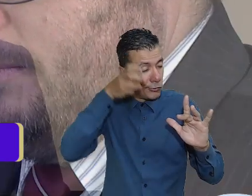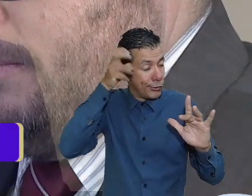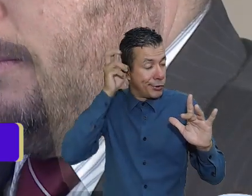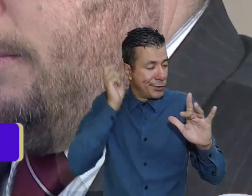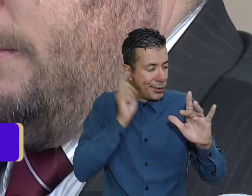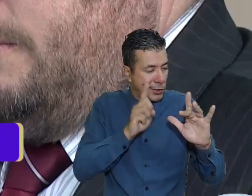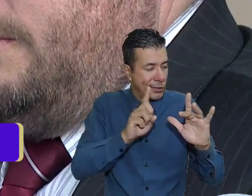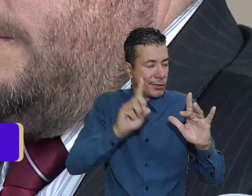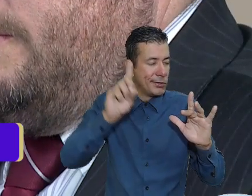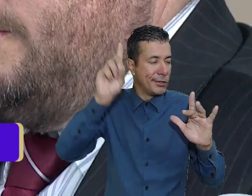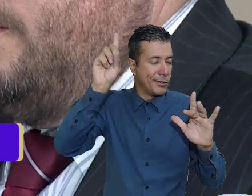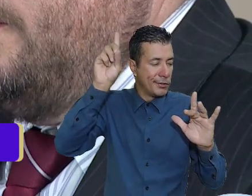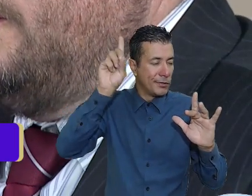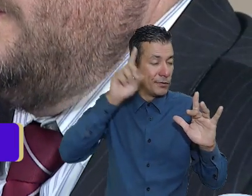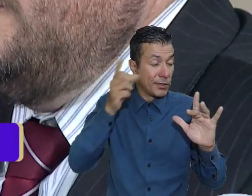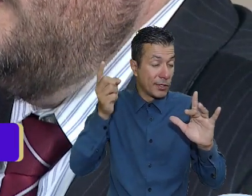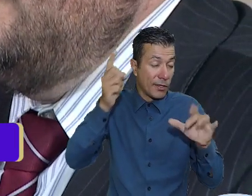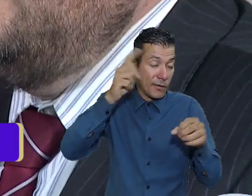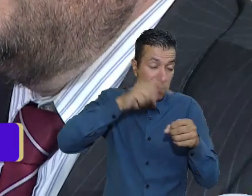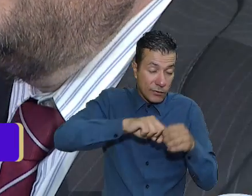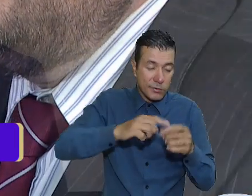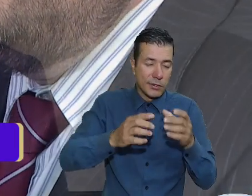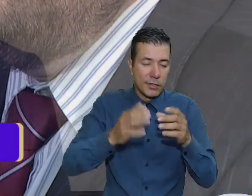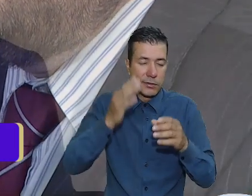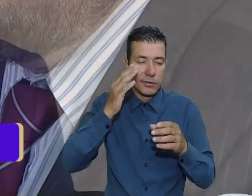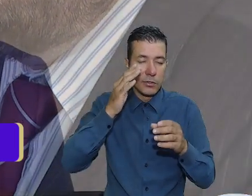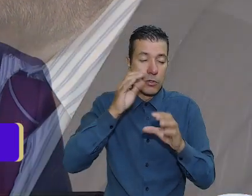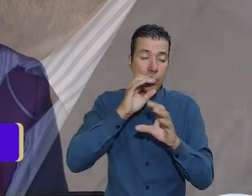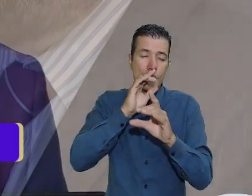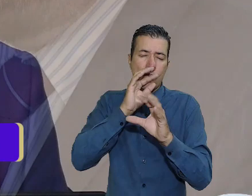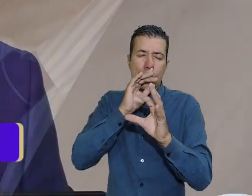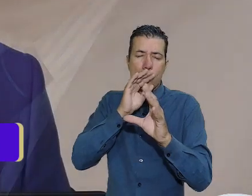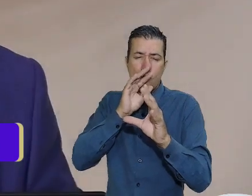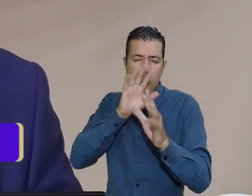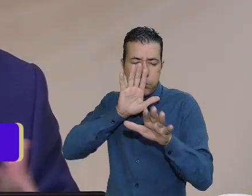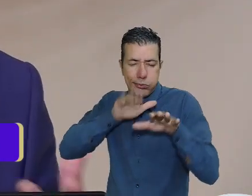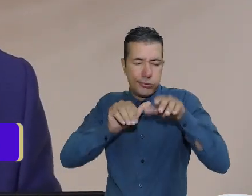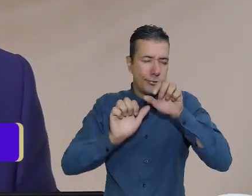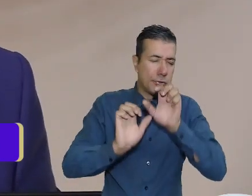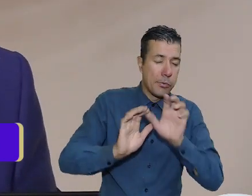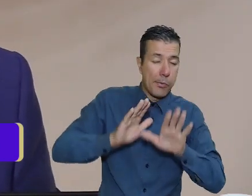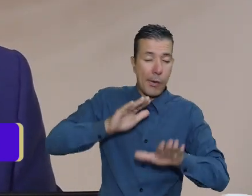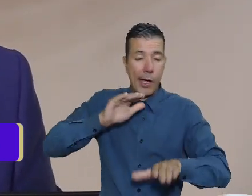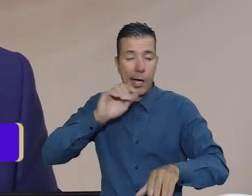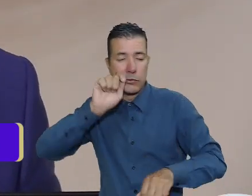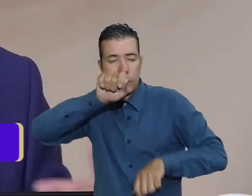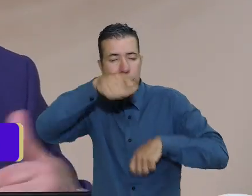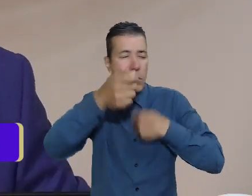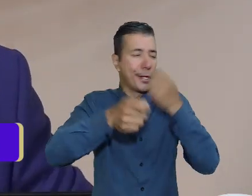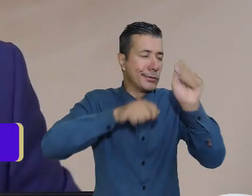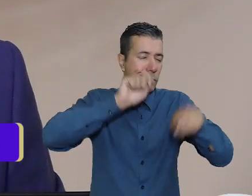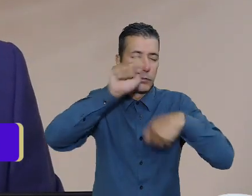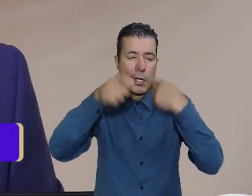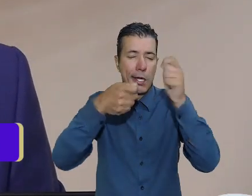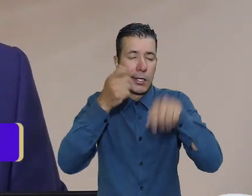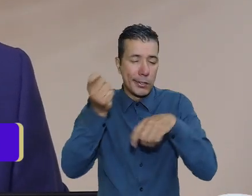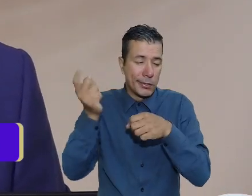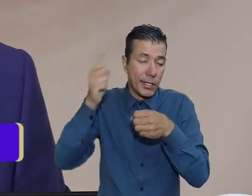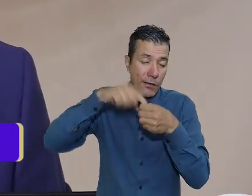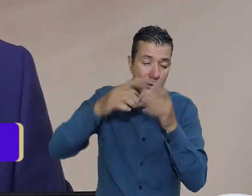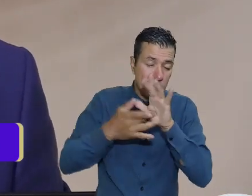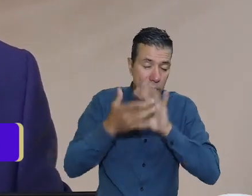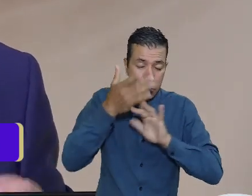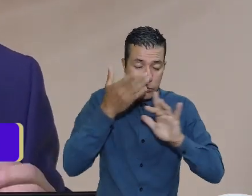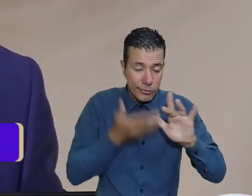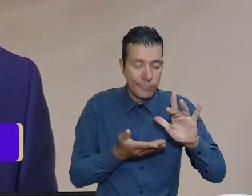Deus, o Senhor está voltando, nós já podemos ouvir os seus passos, vemos os sinais, estamos vivendo os sinais da tua